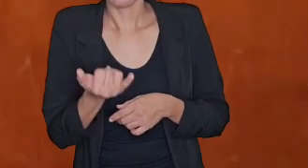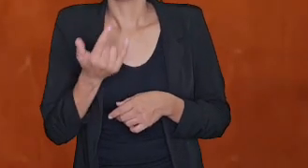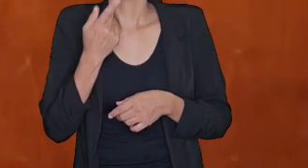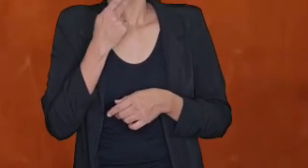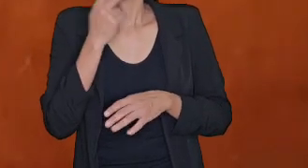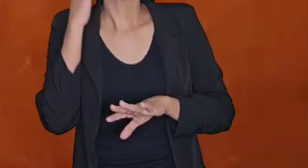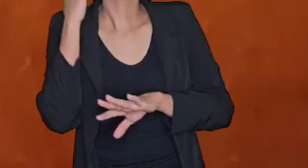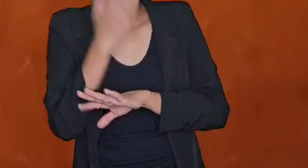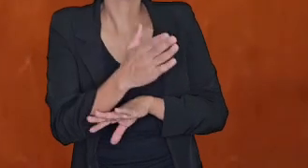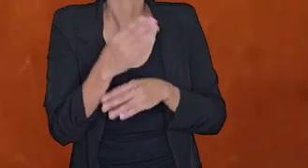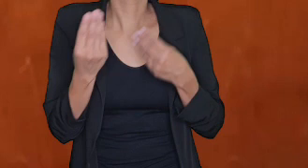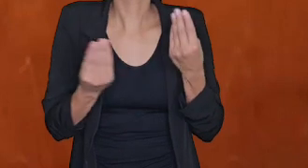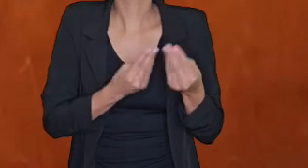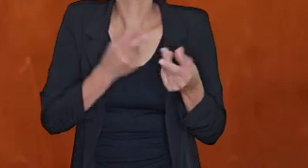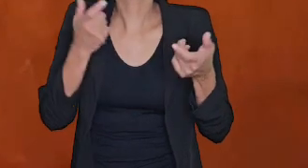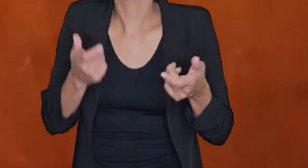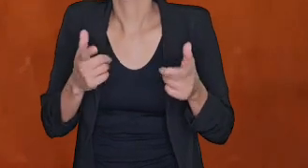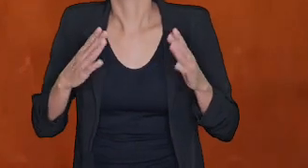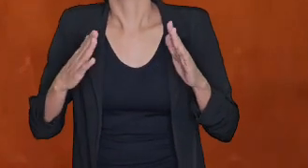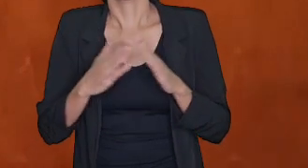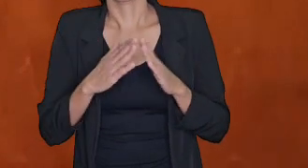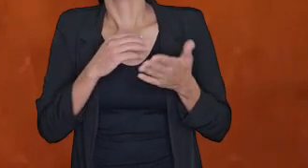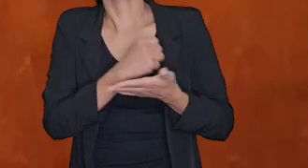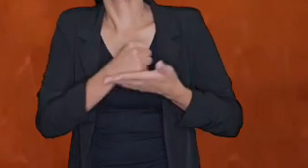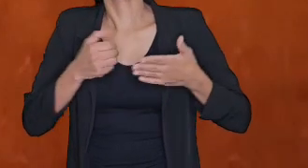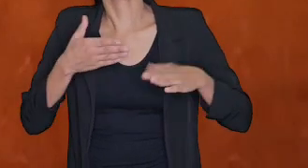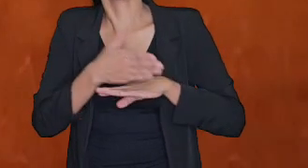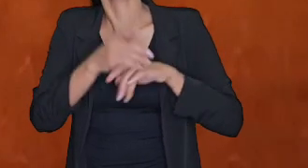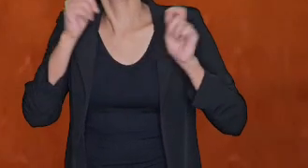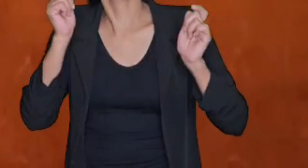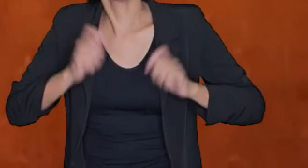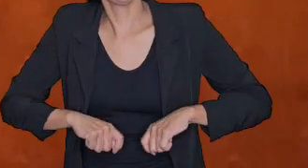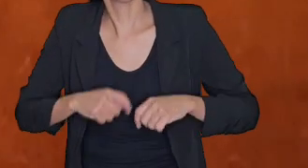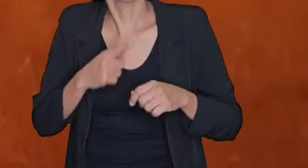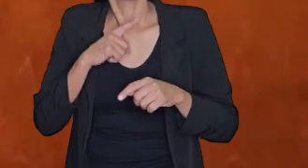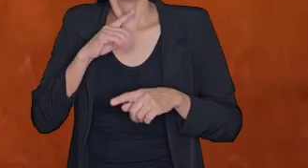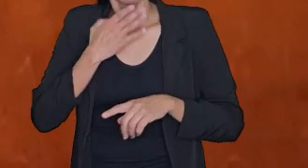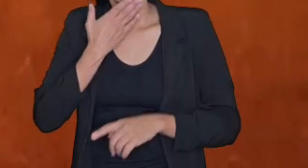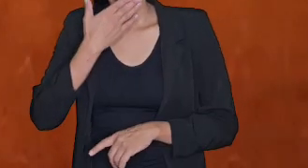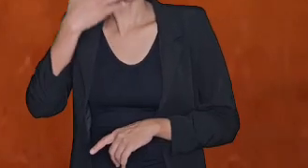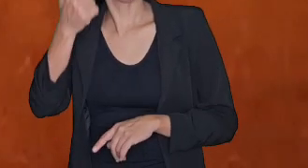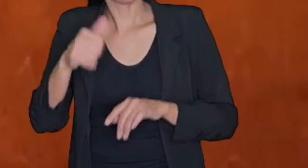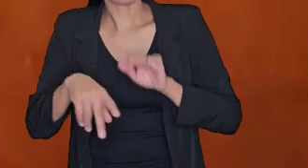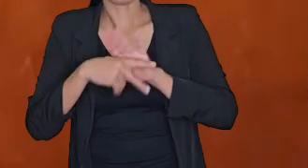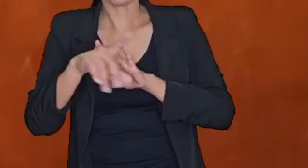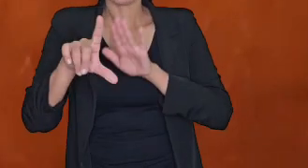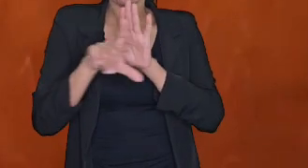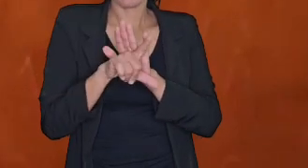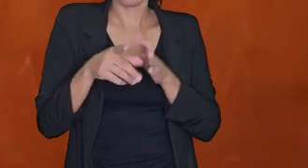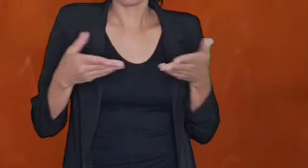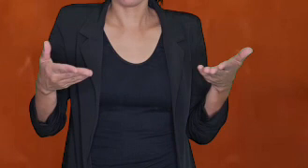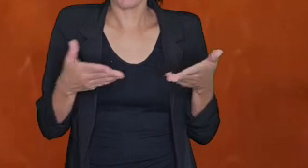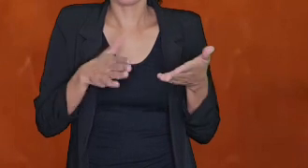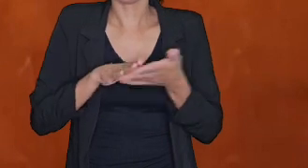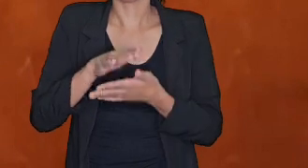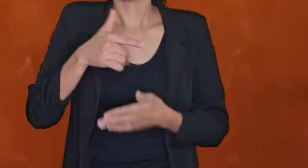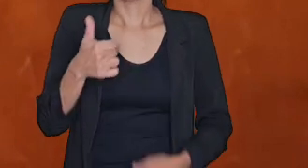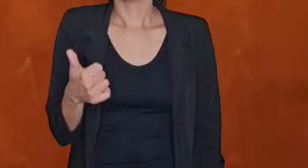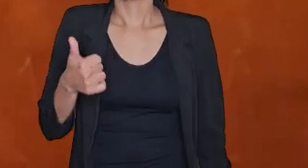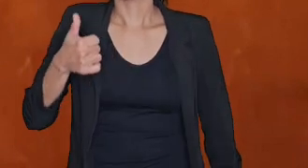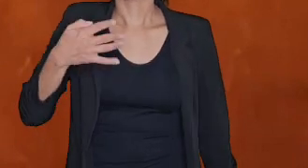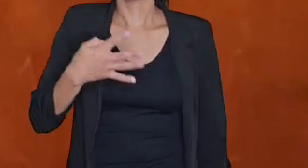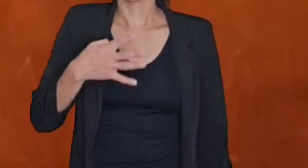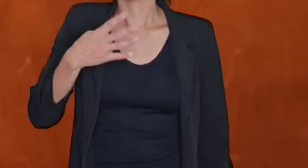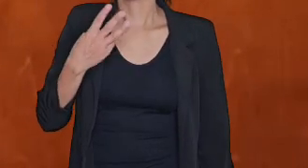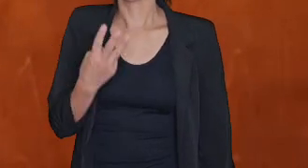Supremo Tribunal Federal, também você se socorre diretamente aos cartórios. Então, tem tido uma evolução. A